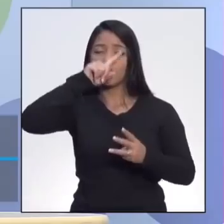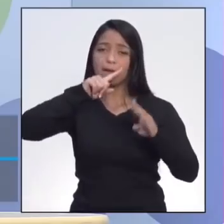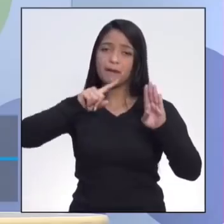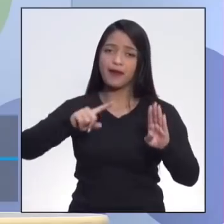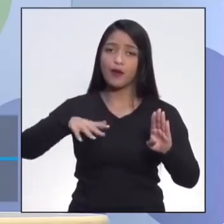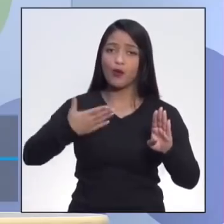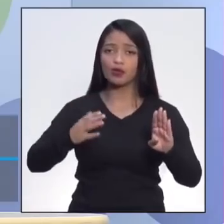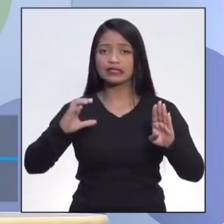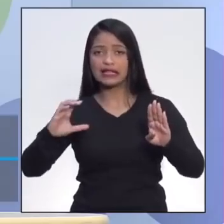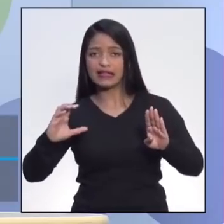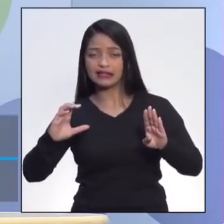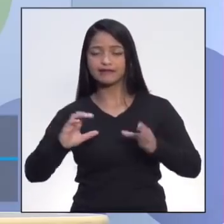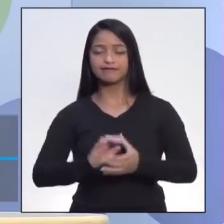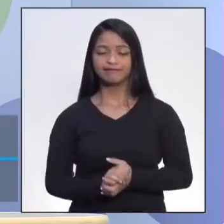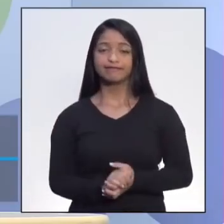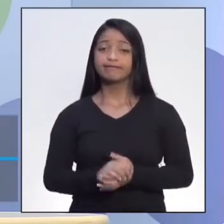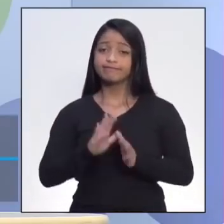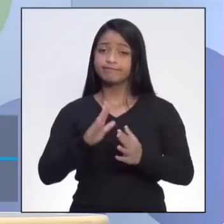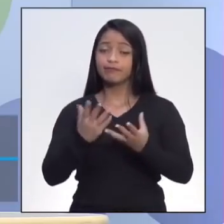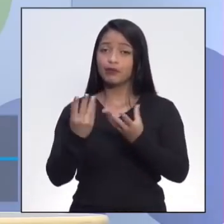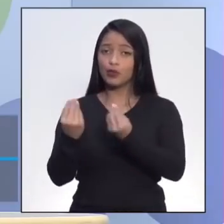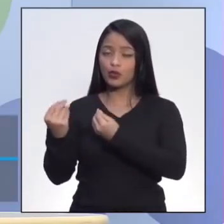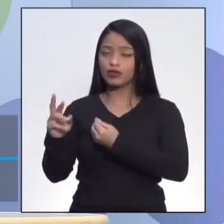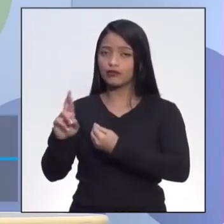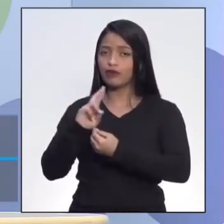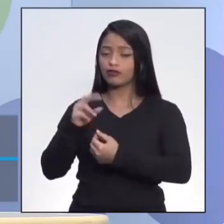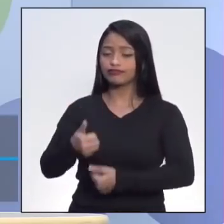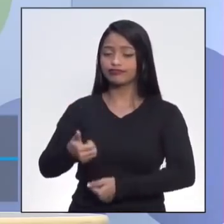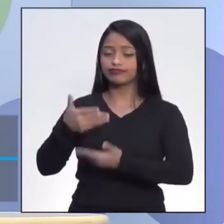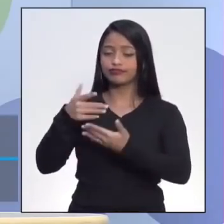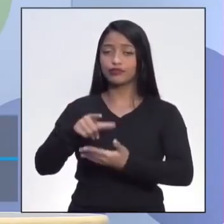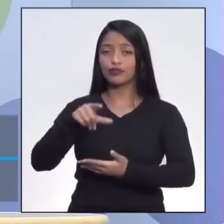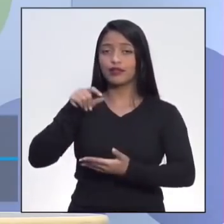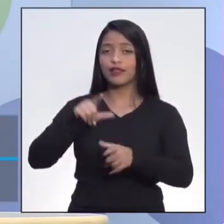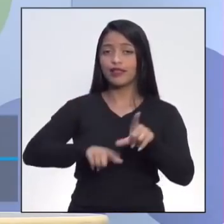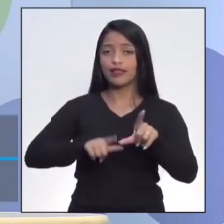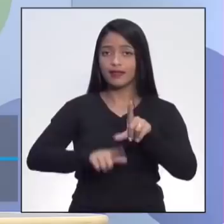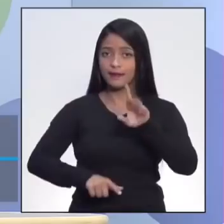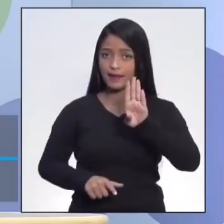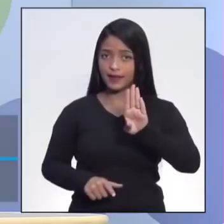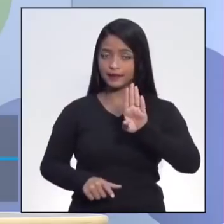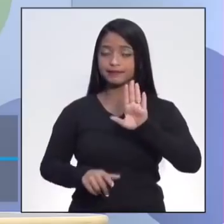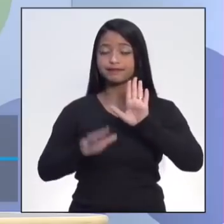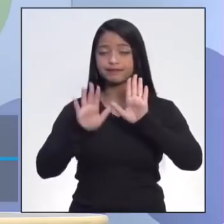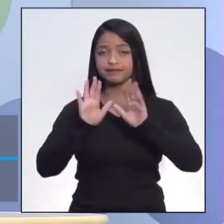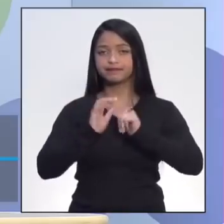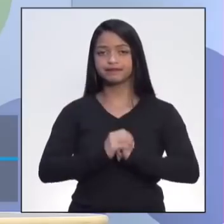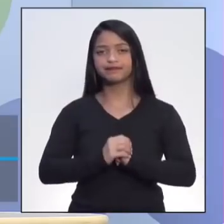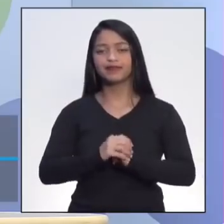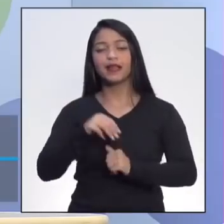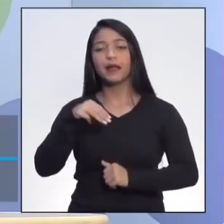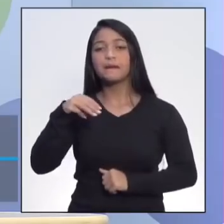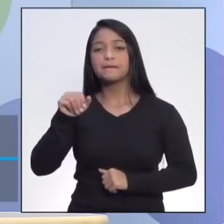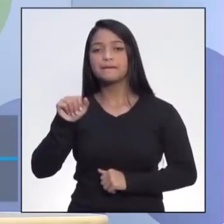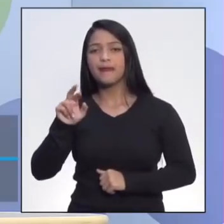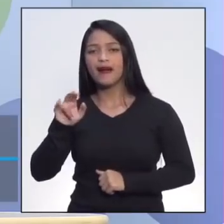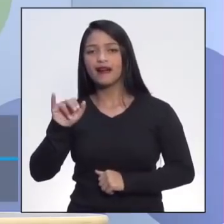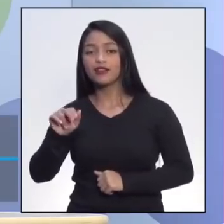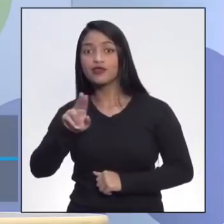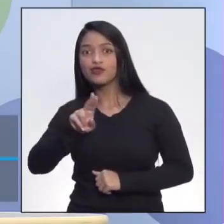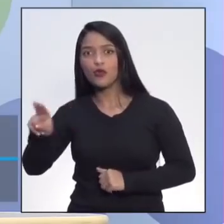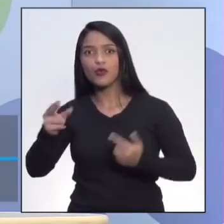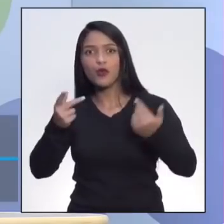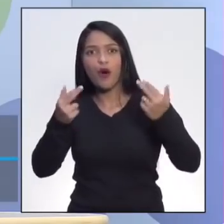como alternativa B. Mas teve, por exemplo, a Maria, que era do exercício, brincadeira, ela colocou assim,